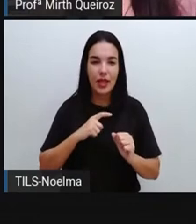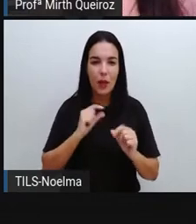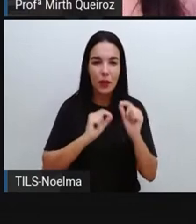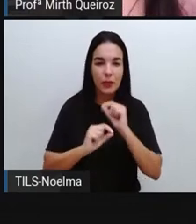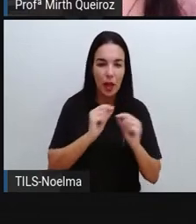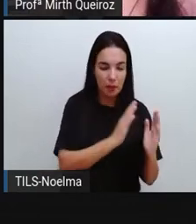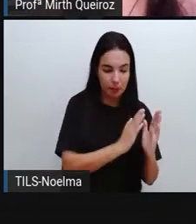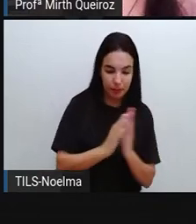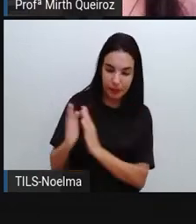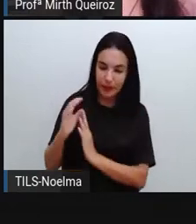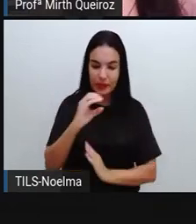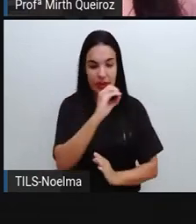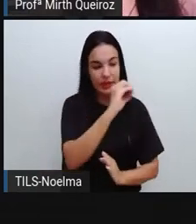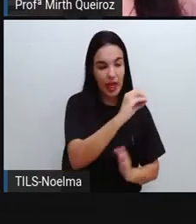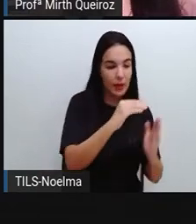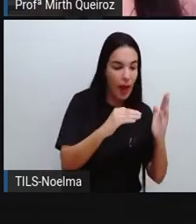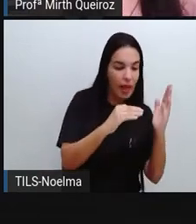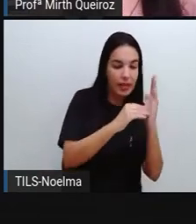né